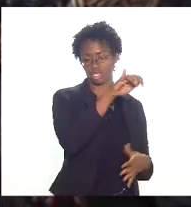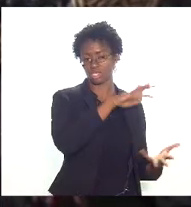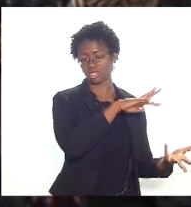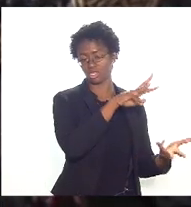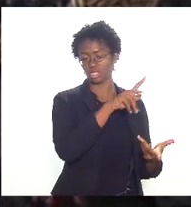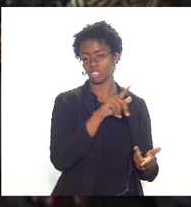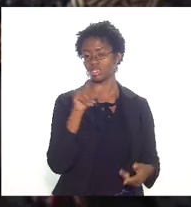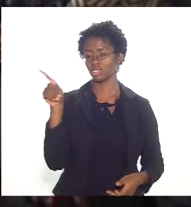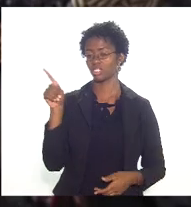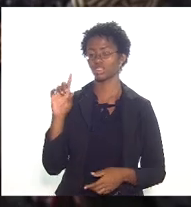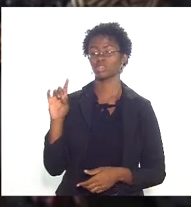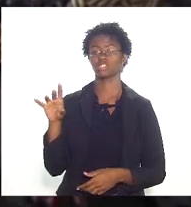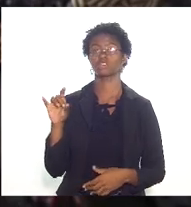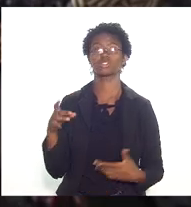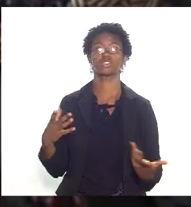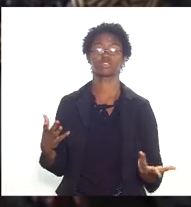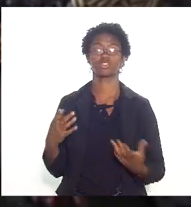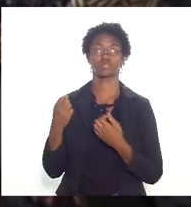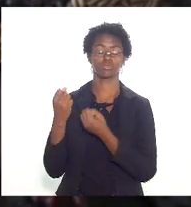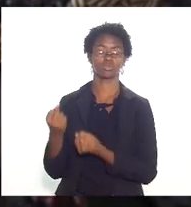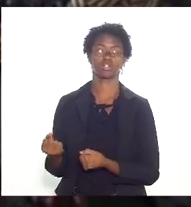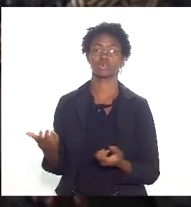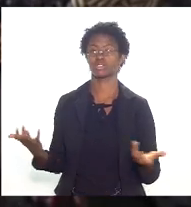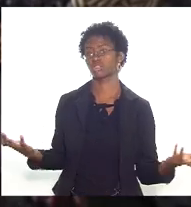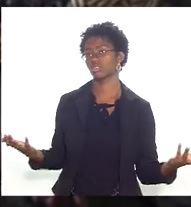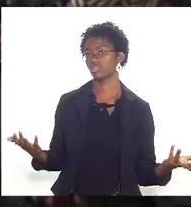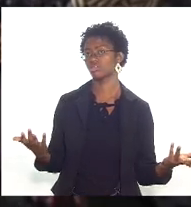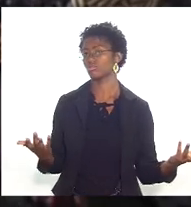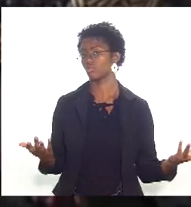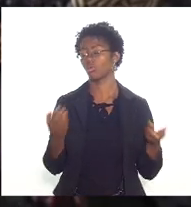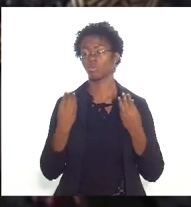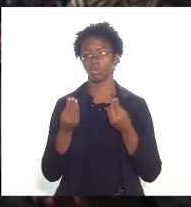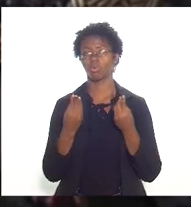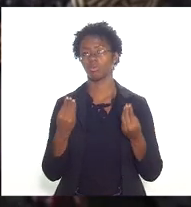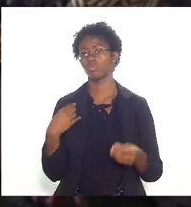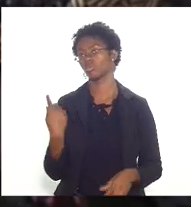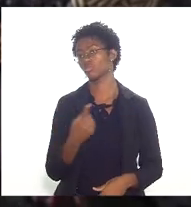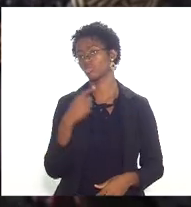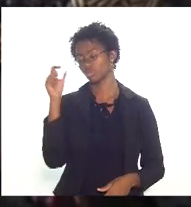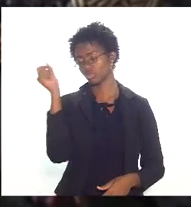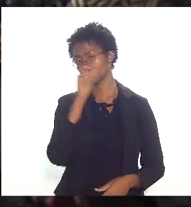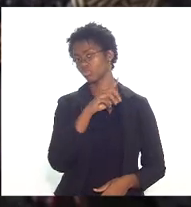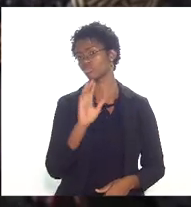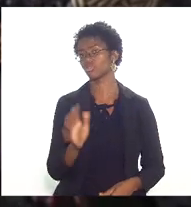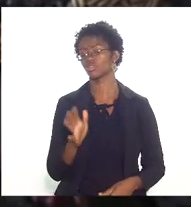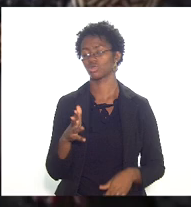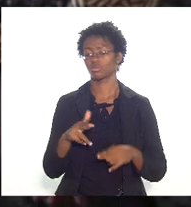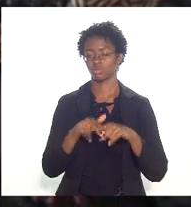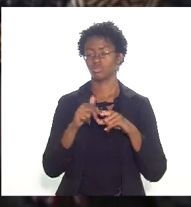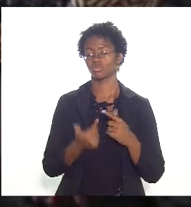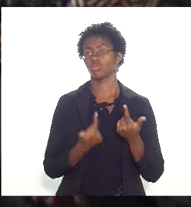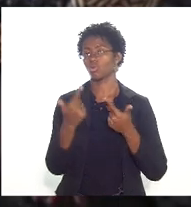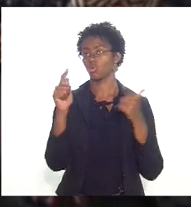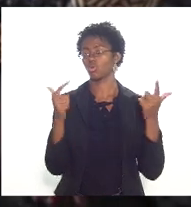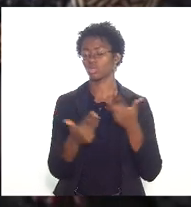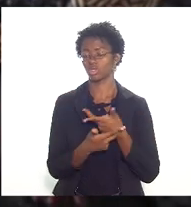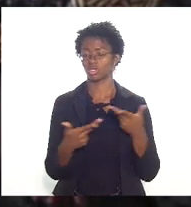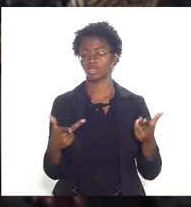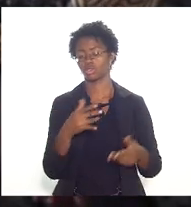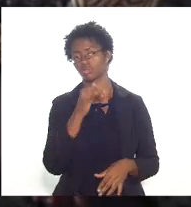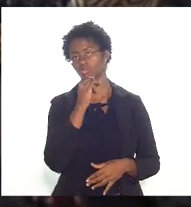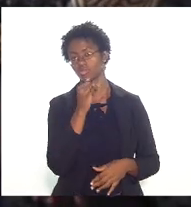Galeão virasse um aeroporto de cargas Anéis que vem Isso vai acontecer já tem dificuldade no Galeão por outras situações como por exemplo